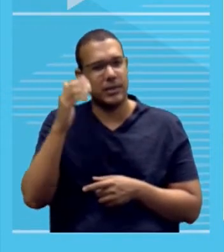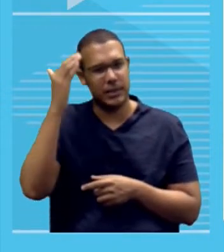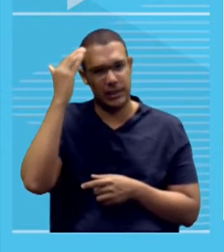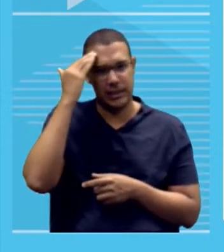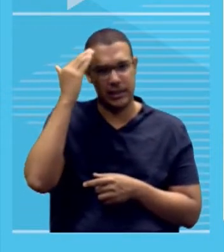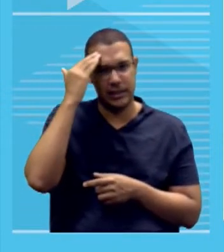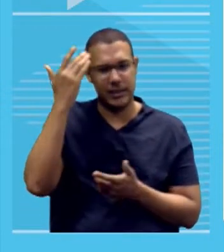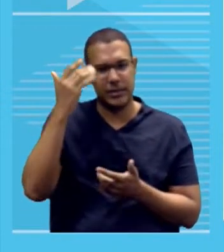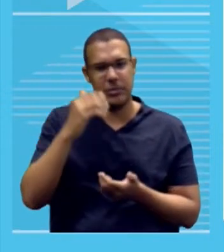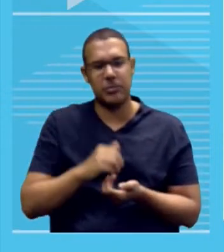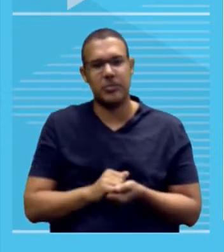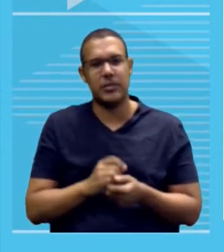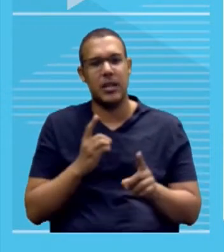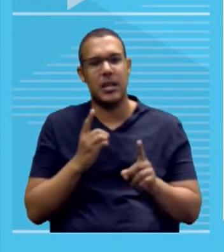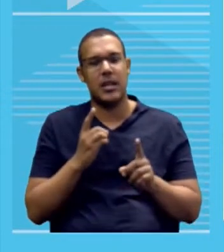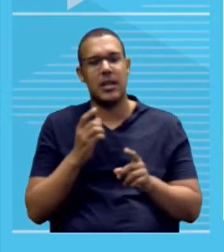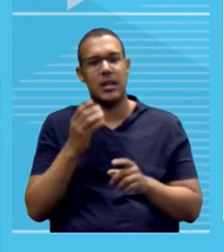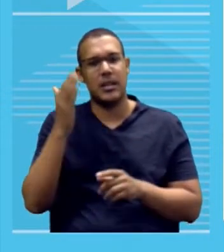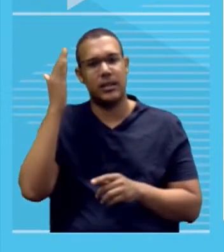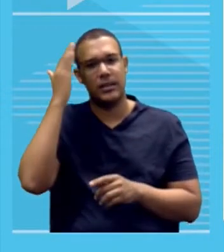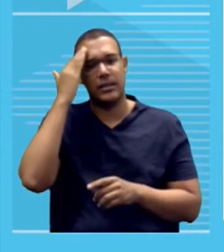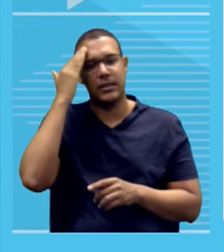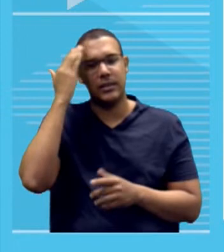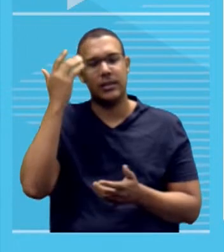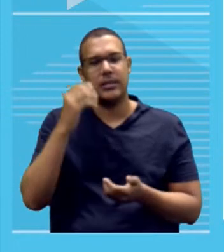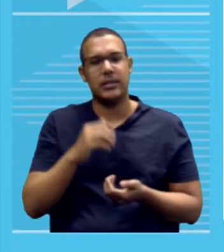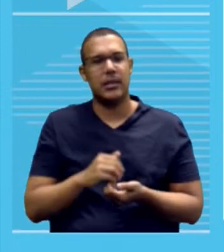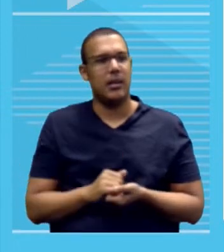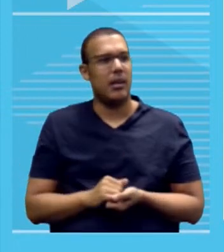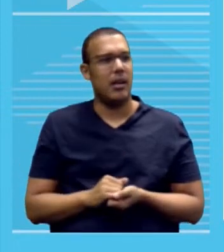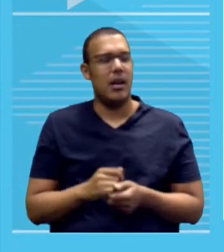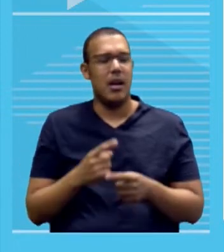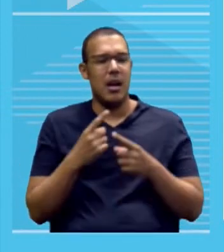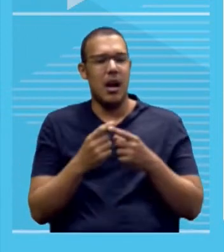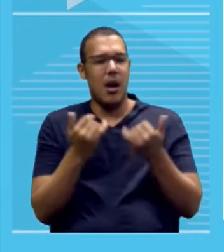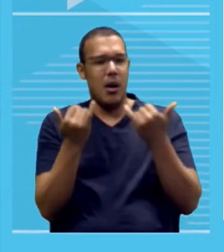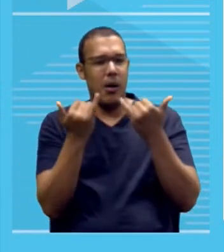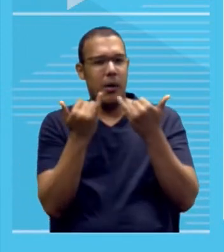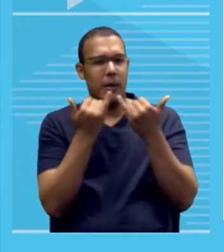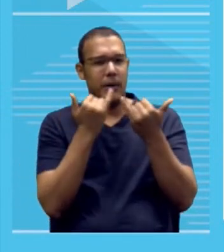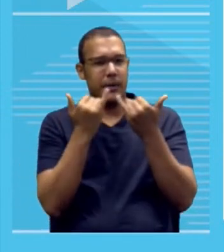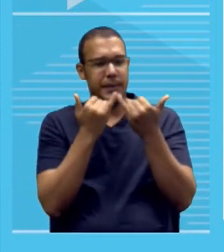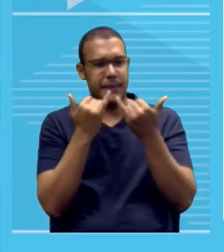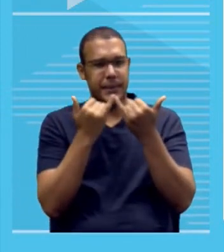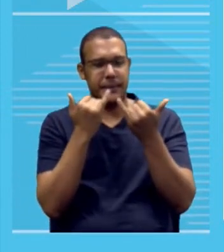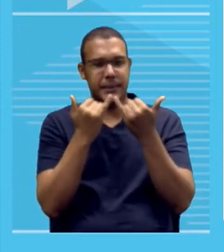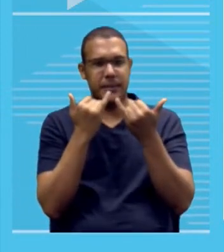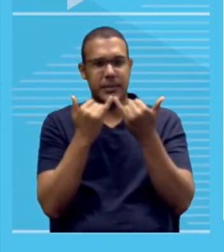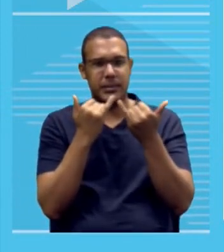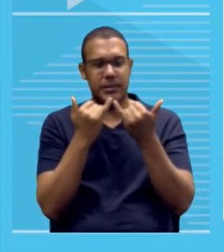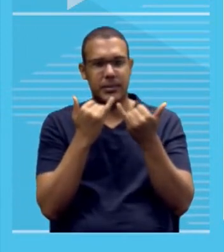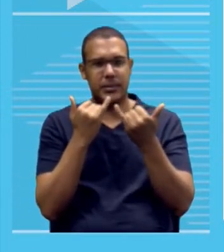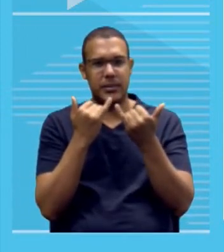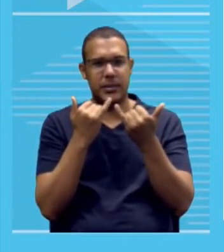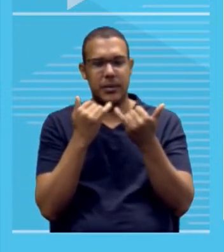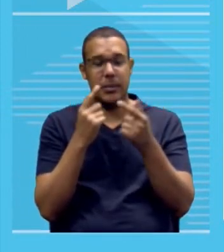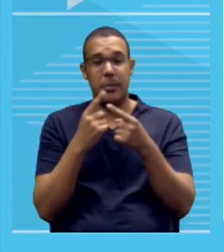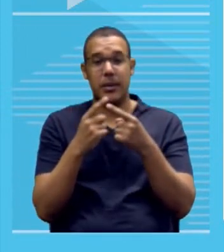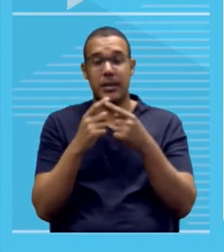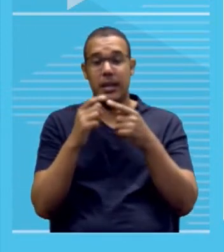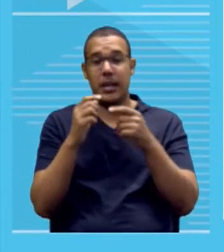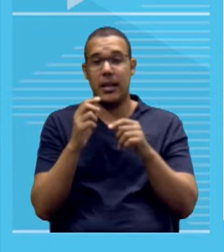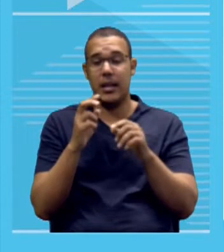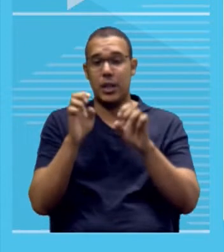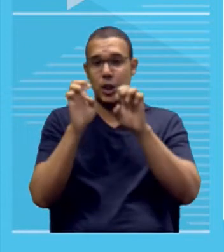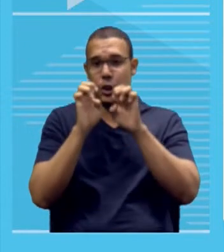dificuldades e identificá-los pois eles são bem semelhantes Eles seguem a mesma estrutura